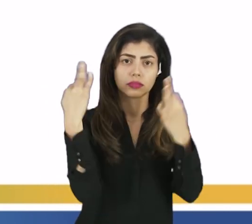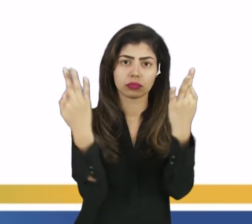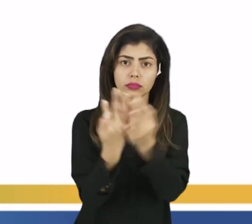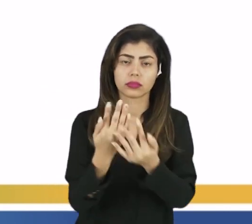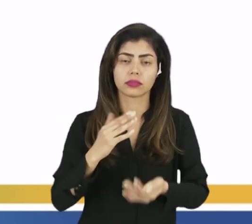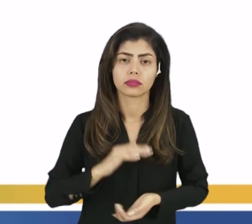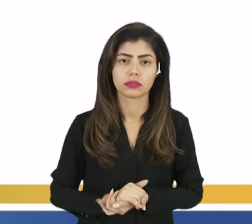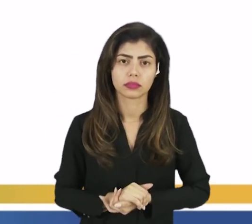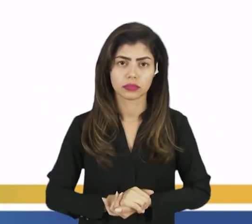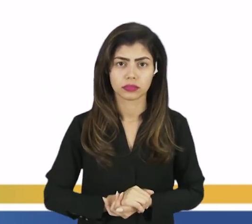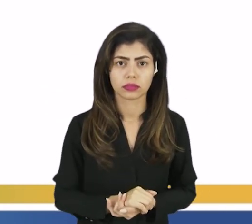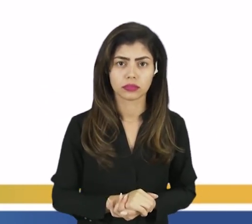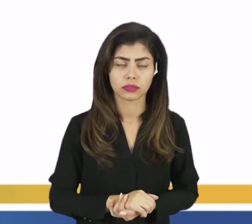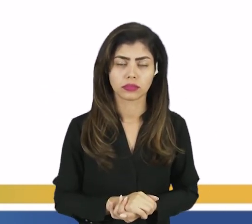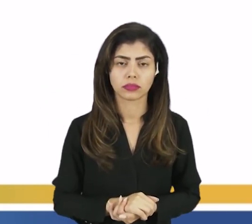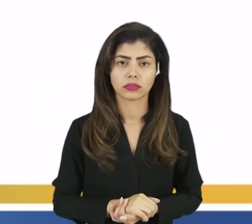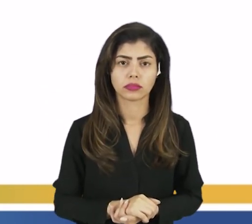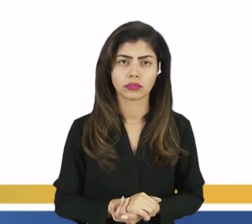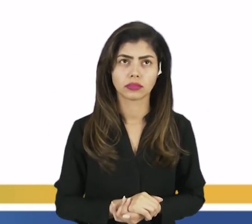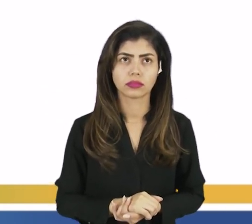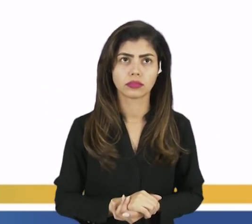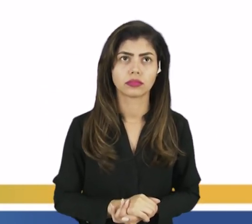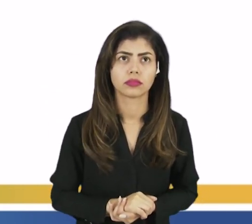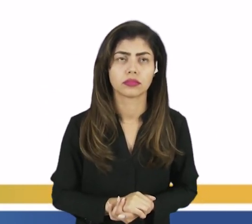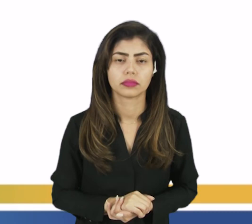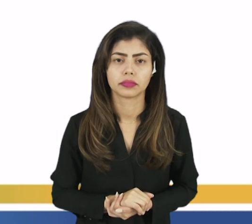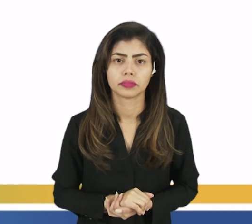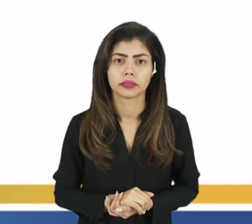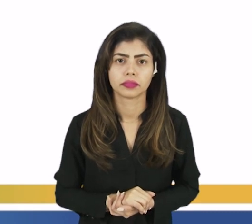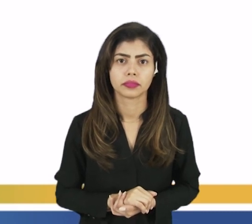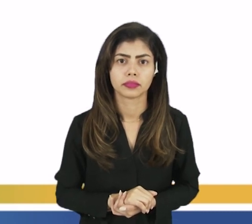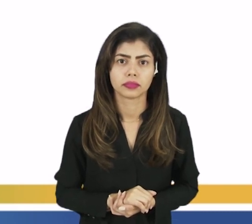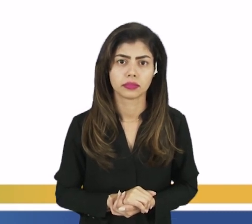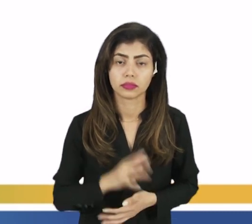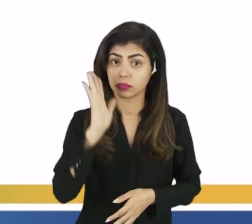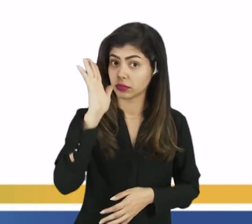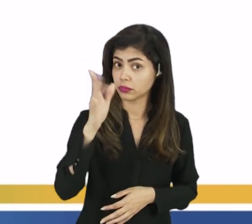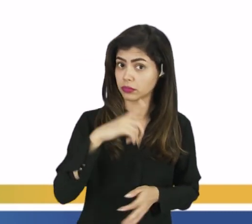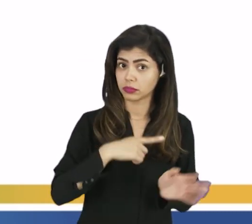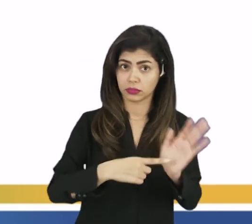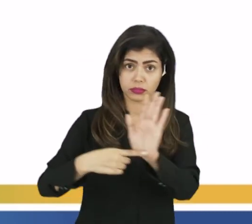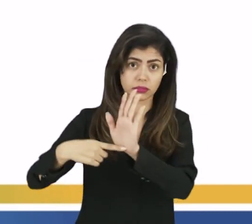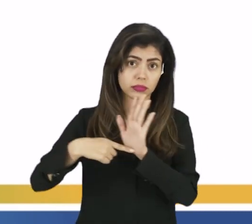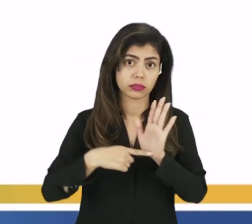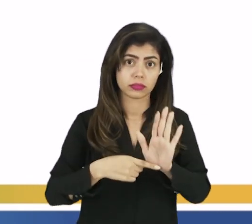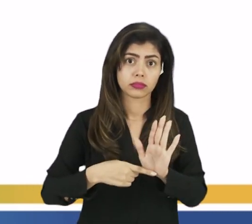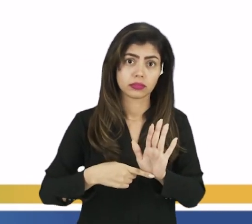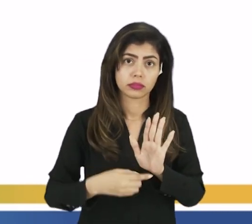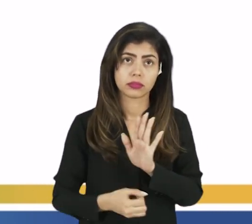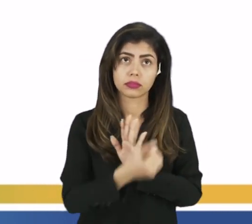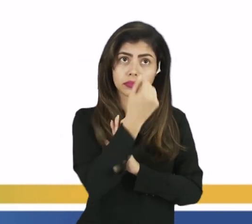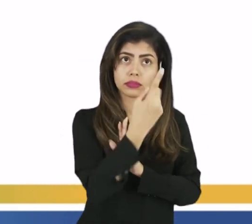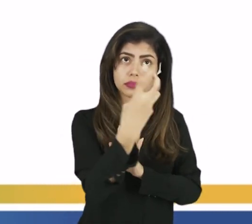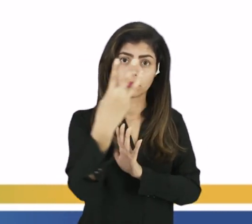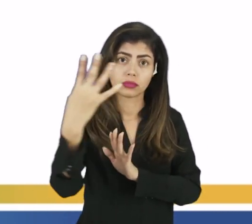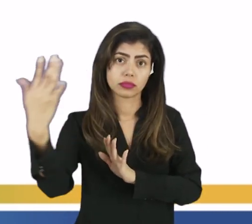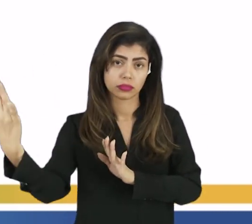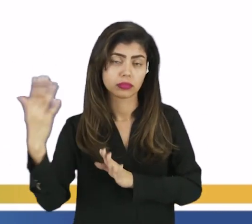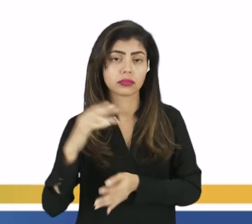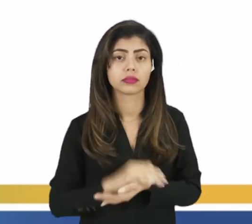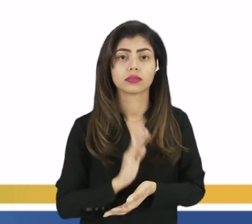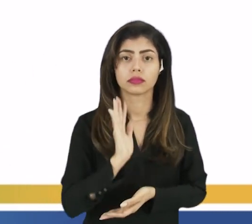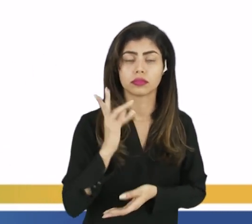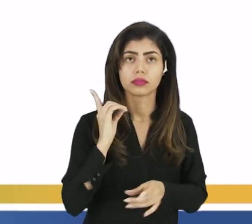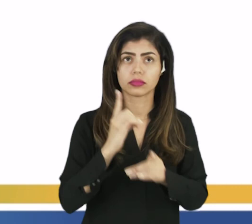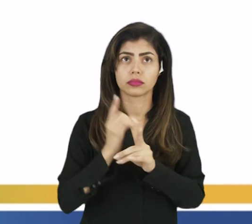família e o nome de cada elemento químico para nós temos aqui ele já deu nessa questão a distribuição e